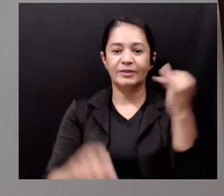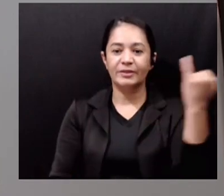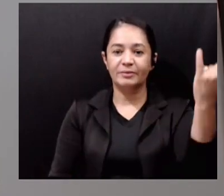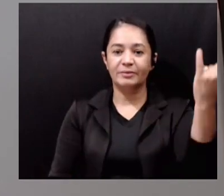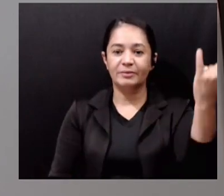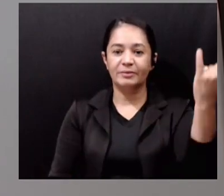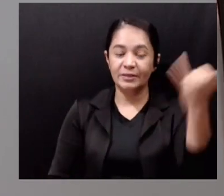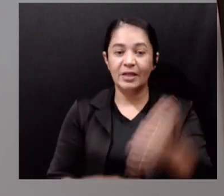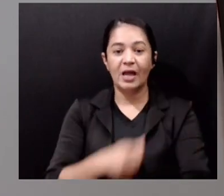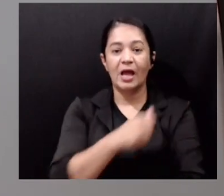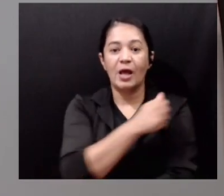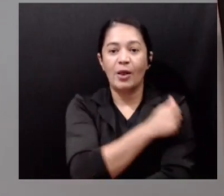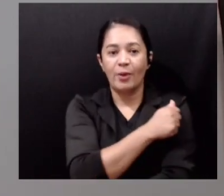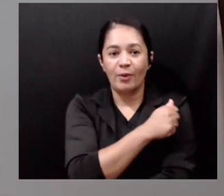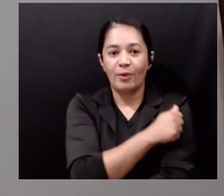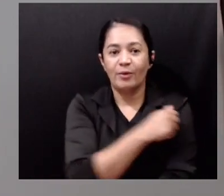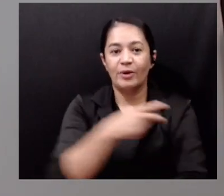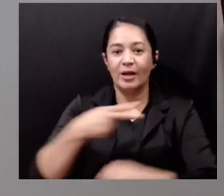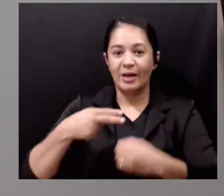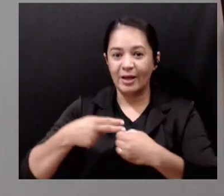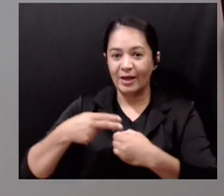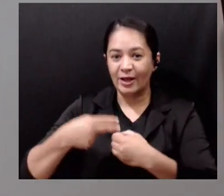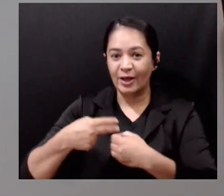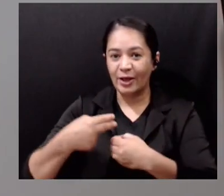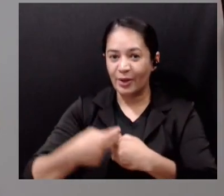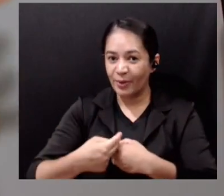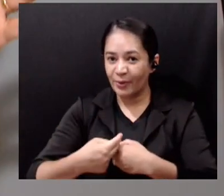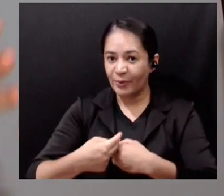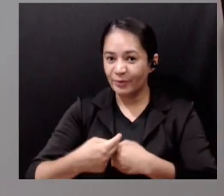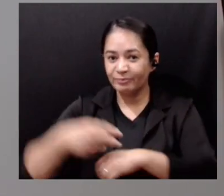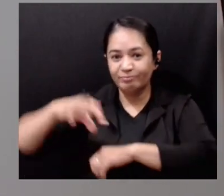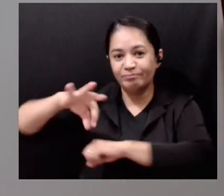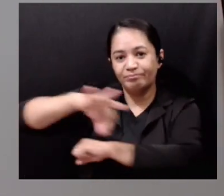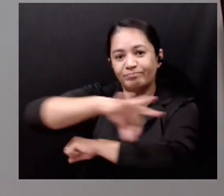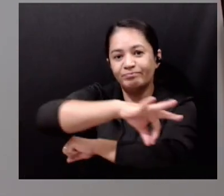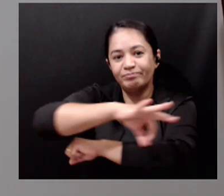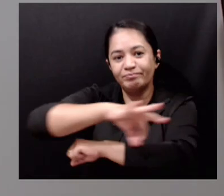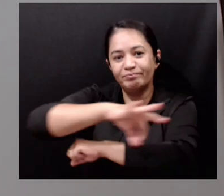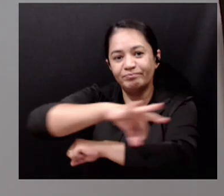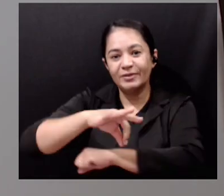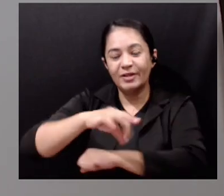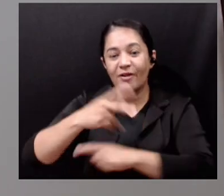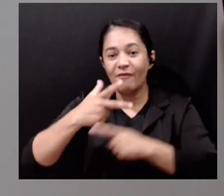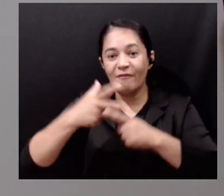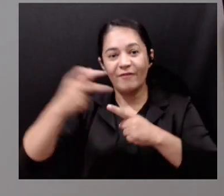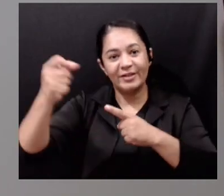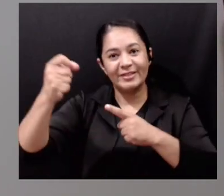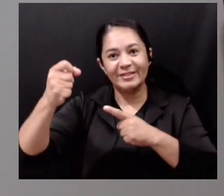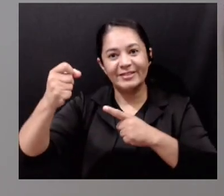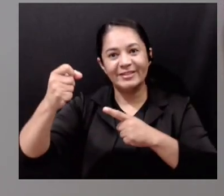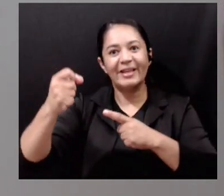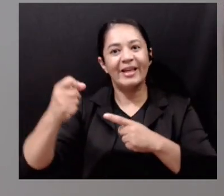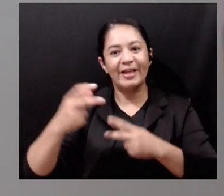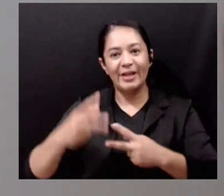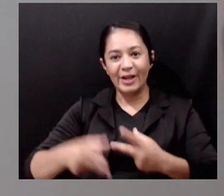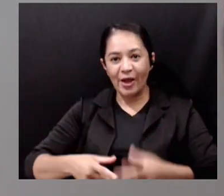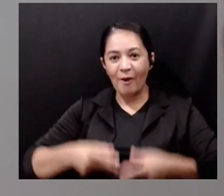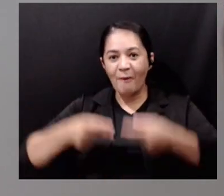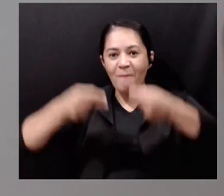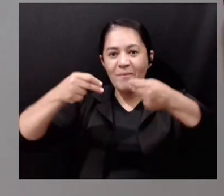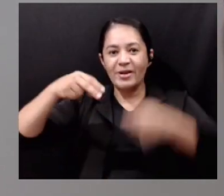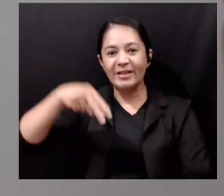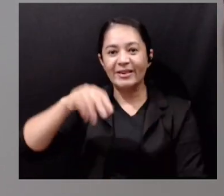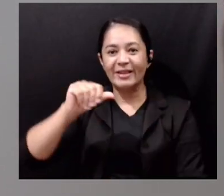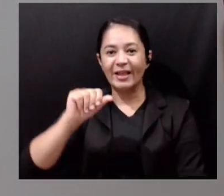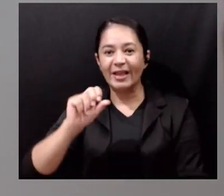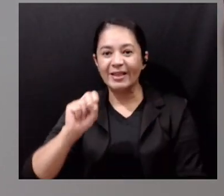Unicamp, do curso de Engenharia da Computação, ganharam um prêmio da NASA. 163